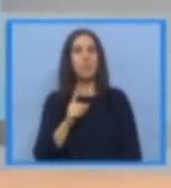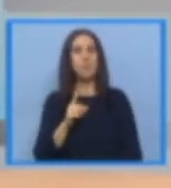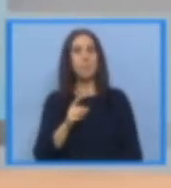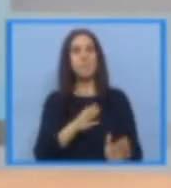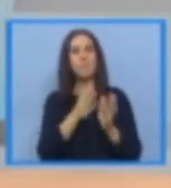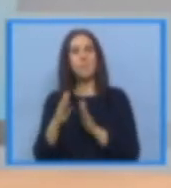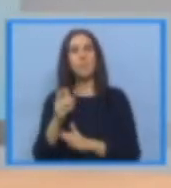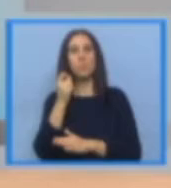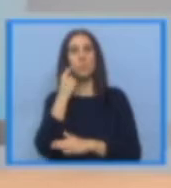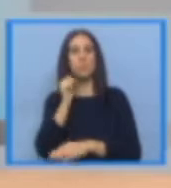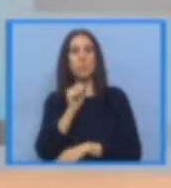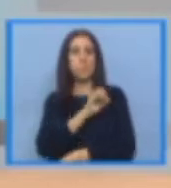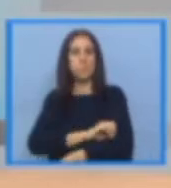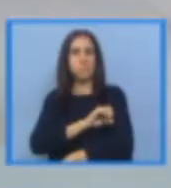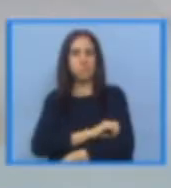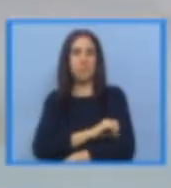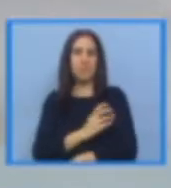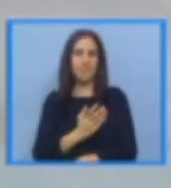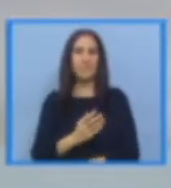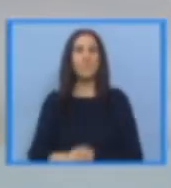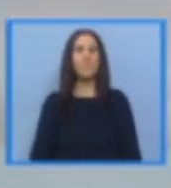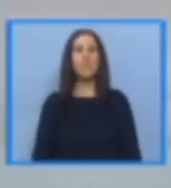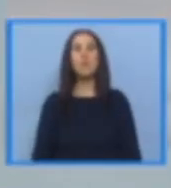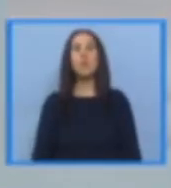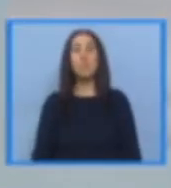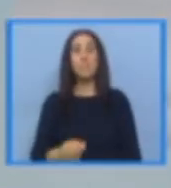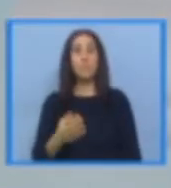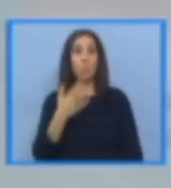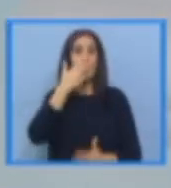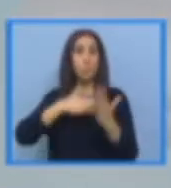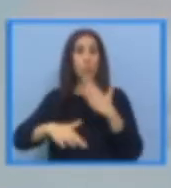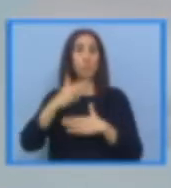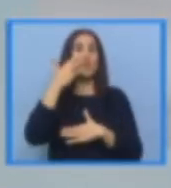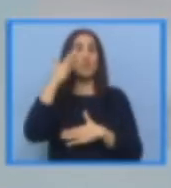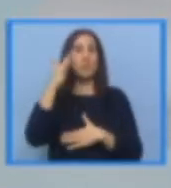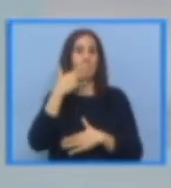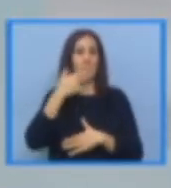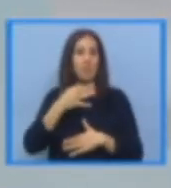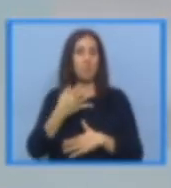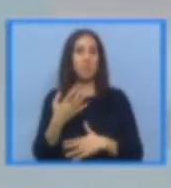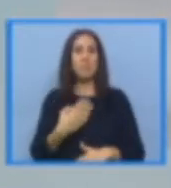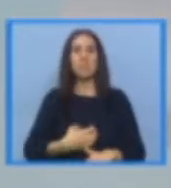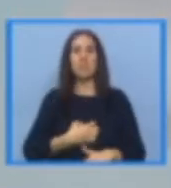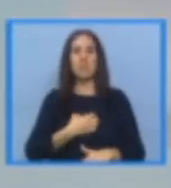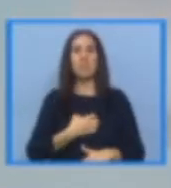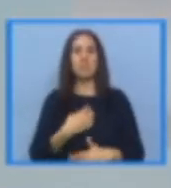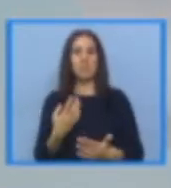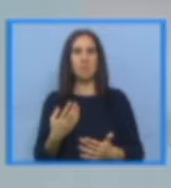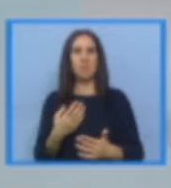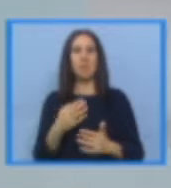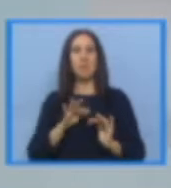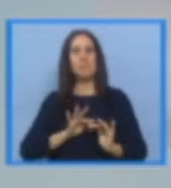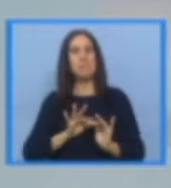de alfabetização. Acredito que são povos que estão num país estrangeiro, sentem o estarem